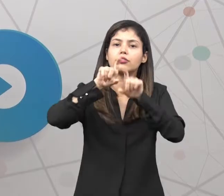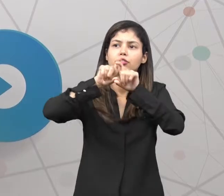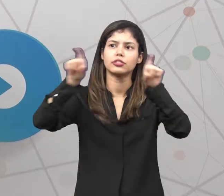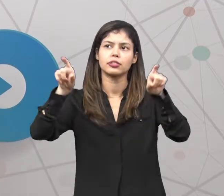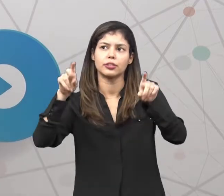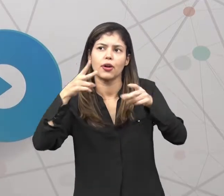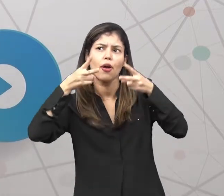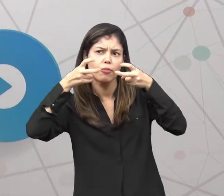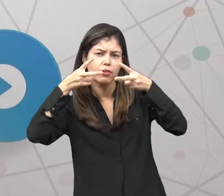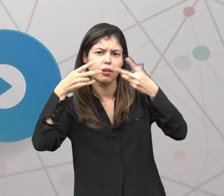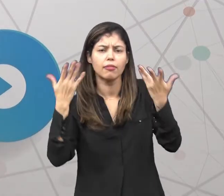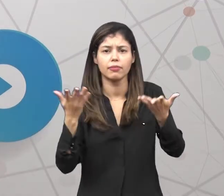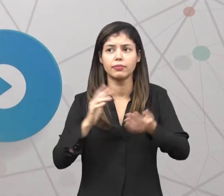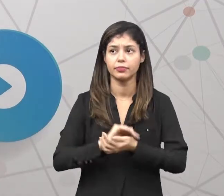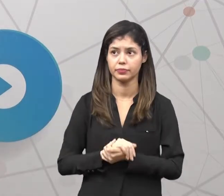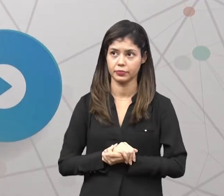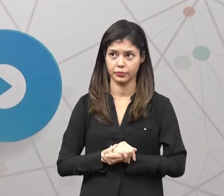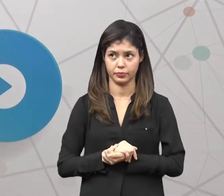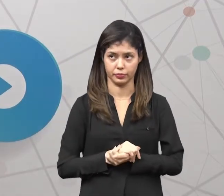Observe aí comigo nas imagens, ó.